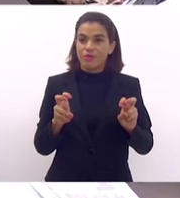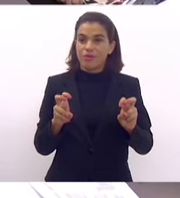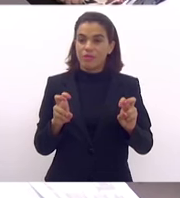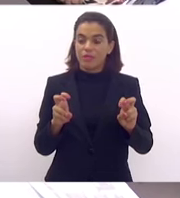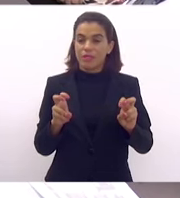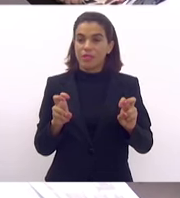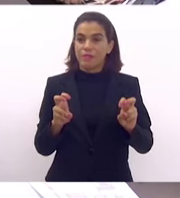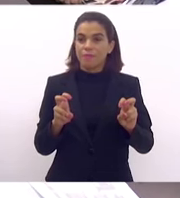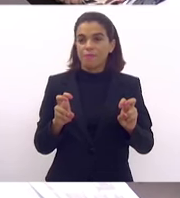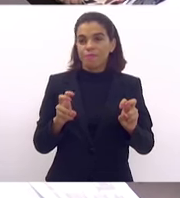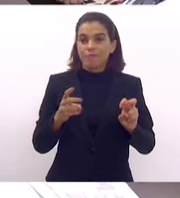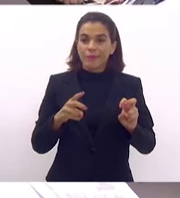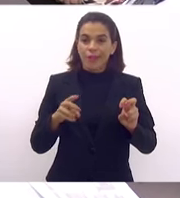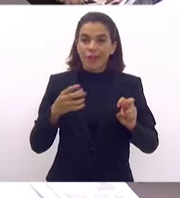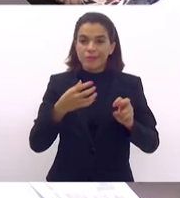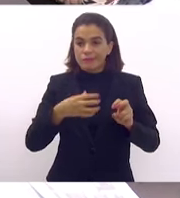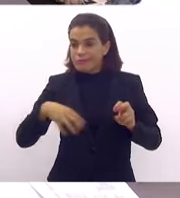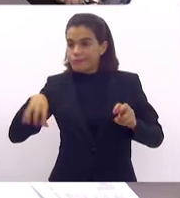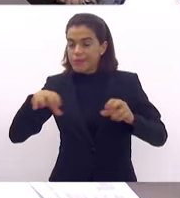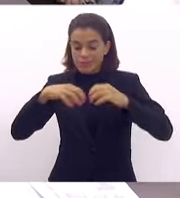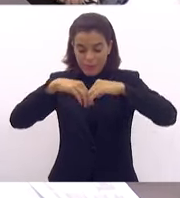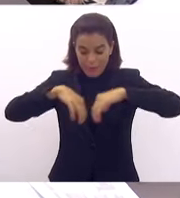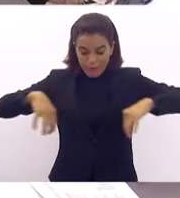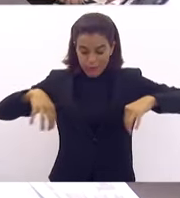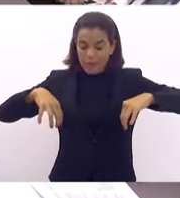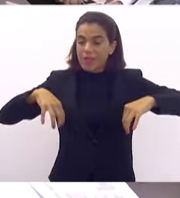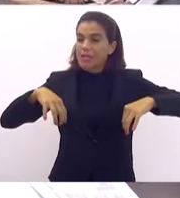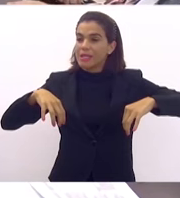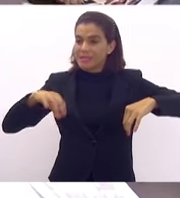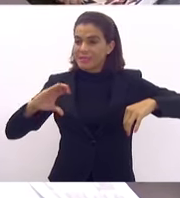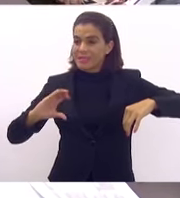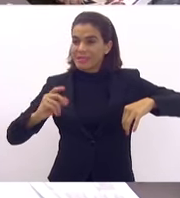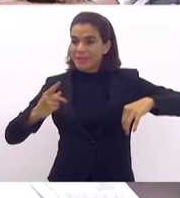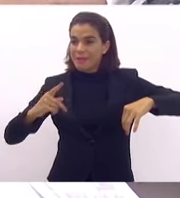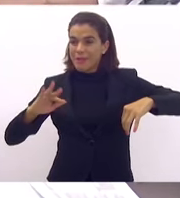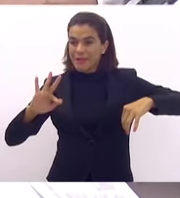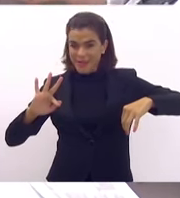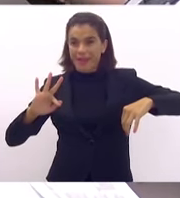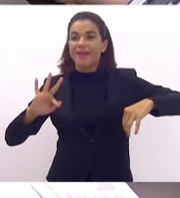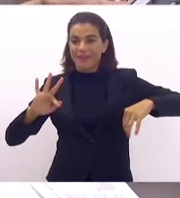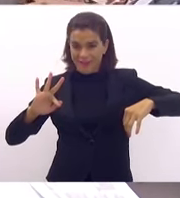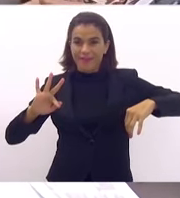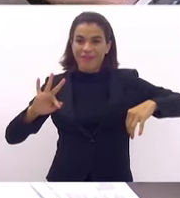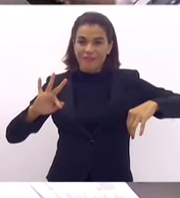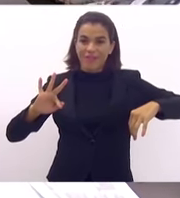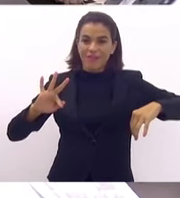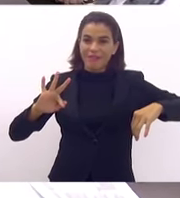da dicotomia, né, do CPF e CNPJ, e tem não, tentado ser... Não, não é galhofa, senhor presidente, é a realidade.